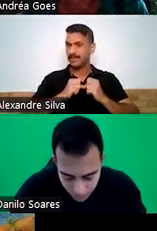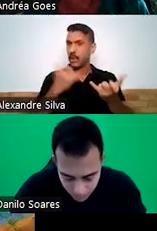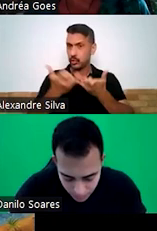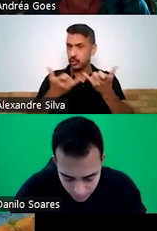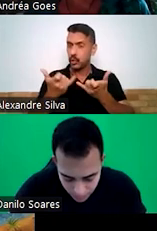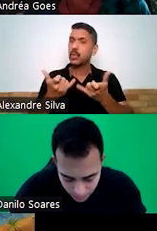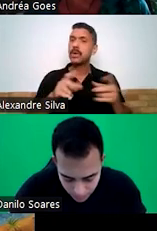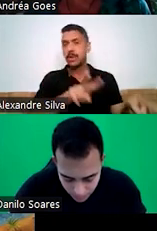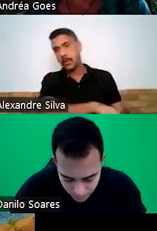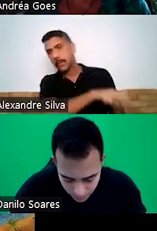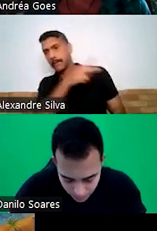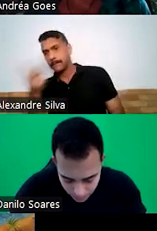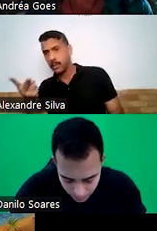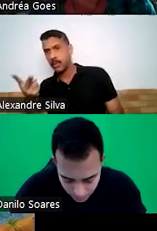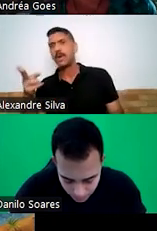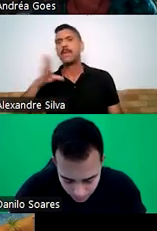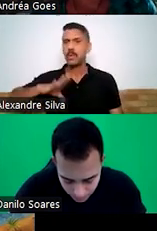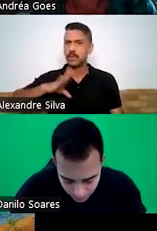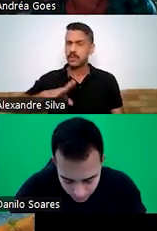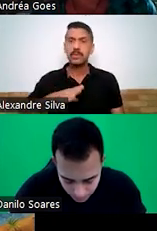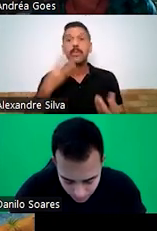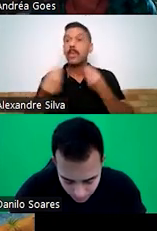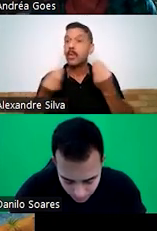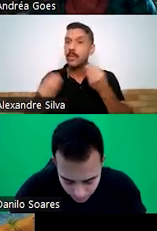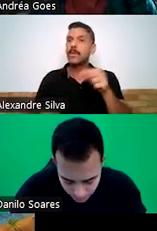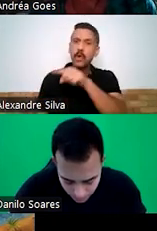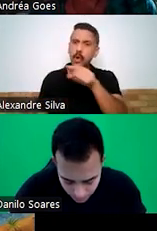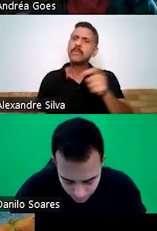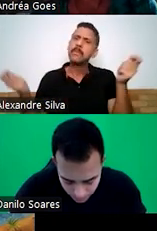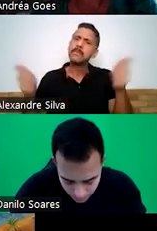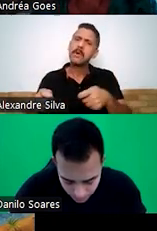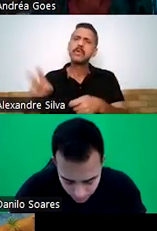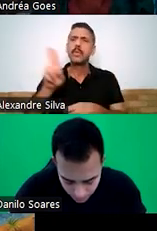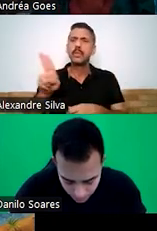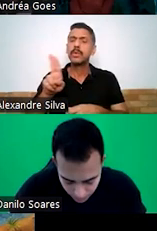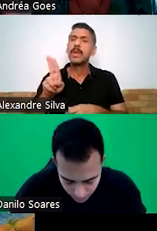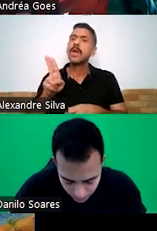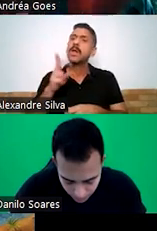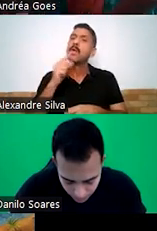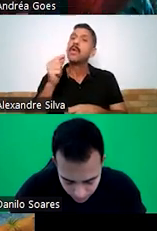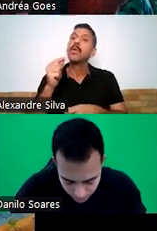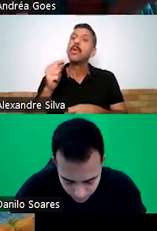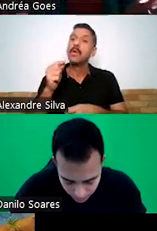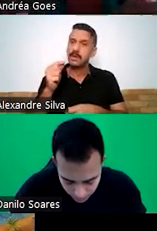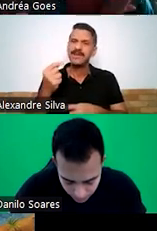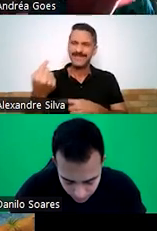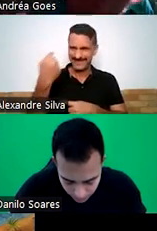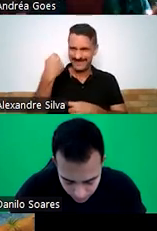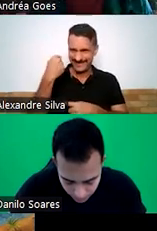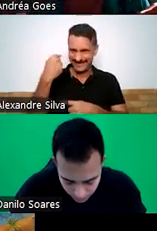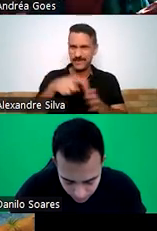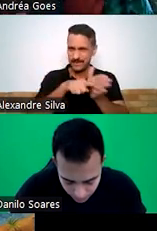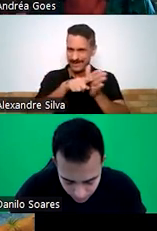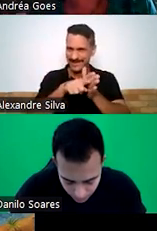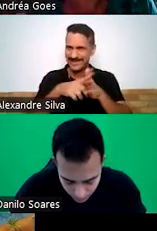para o português e a forma que a gente pode talvez até suplantar, já voltando para aquela linha de pesquisa que eu